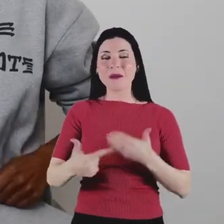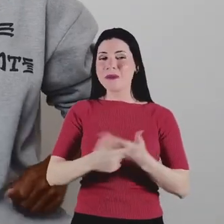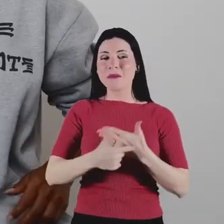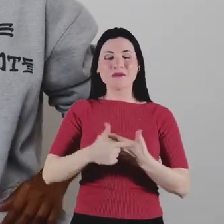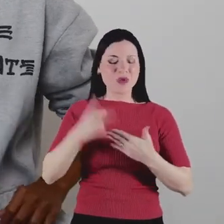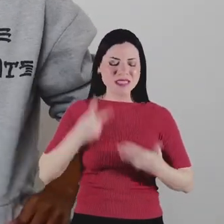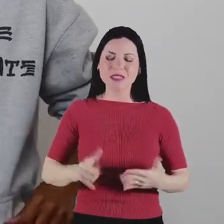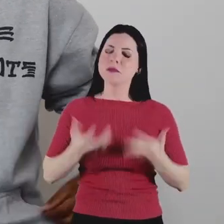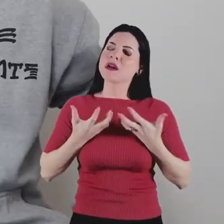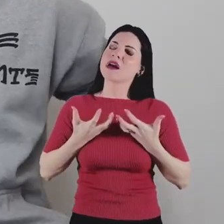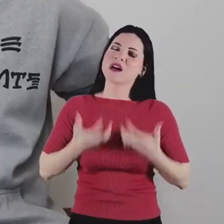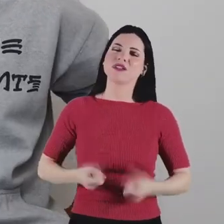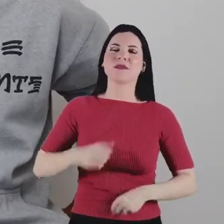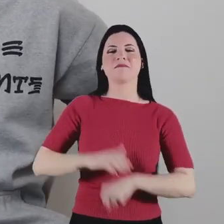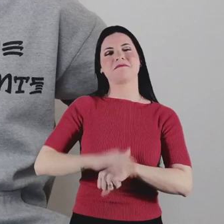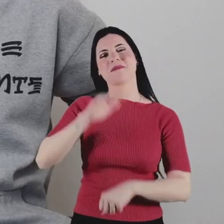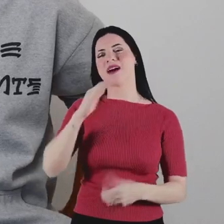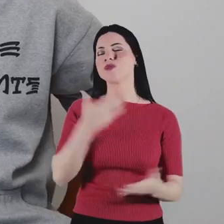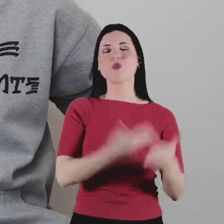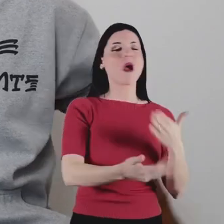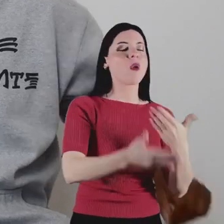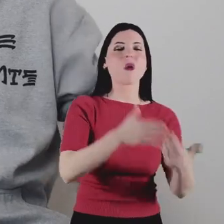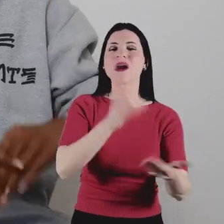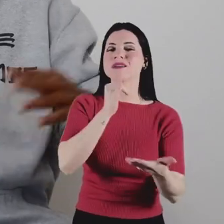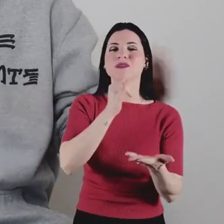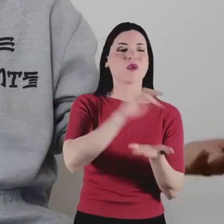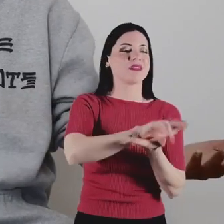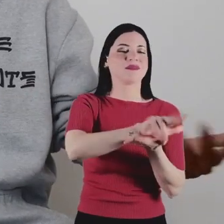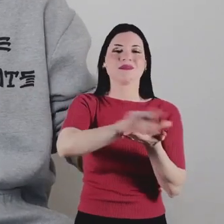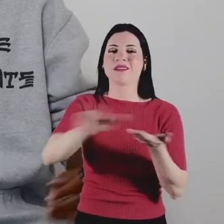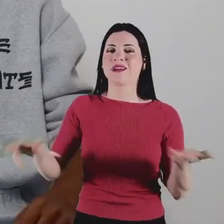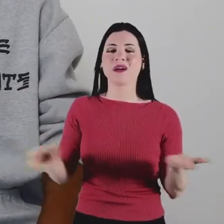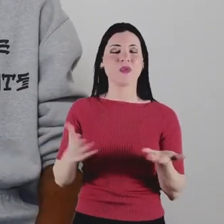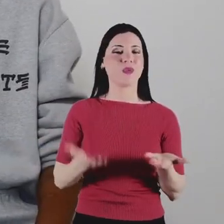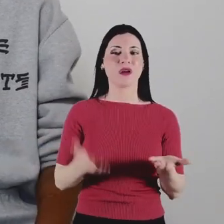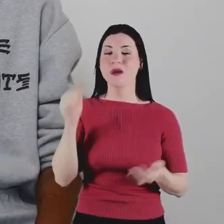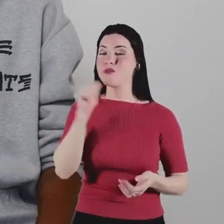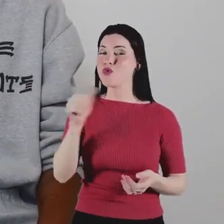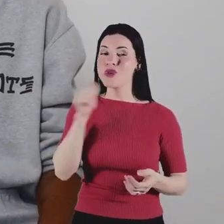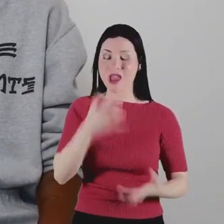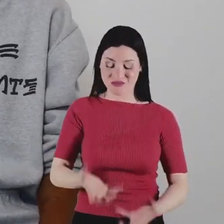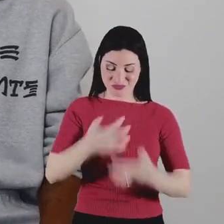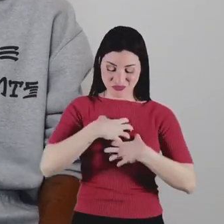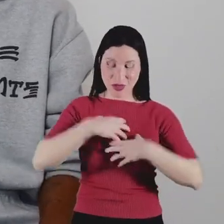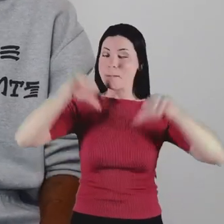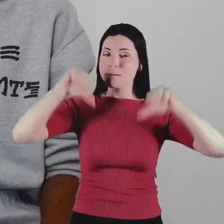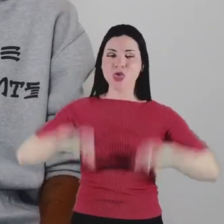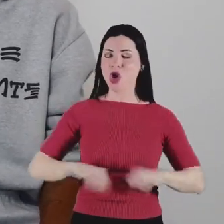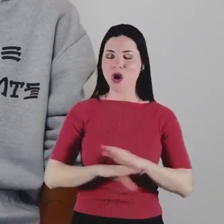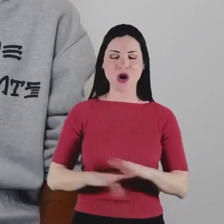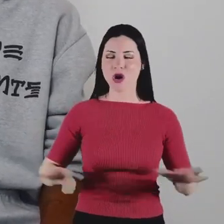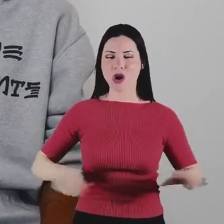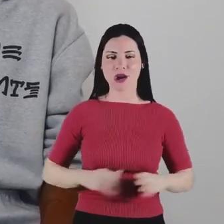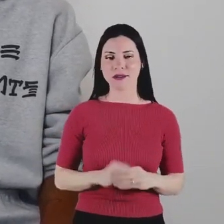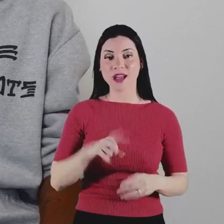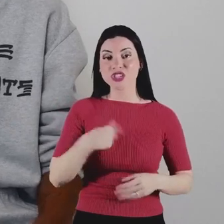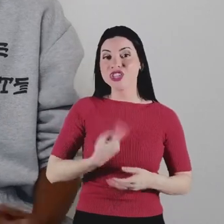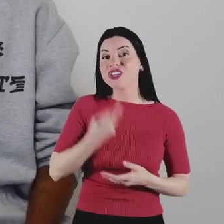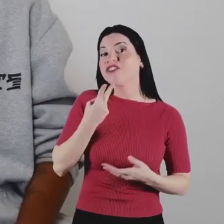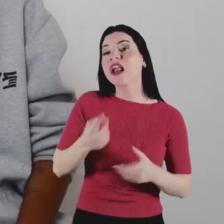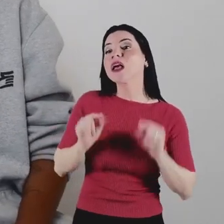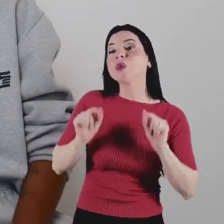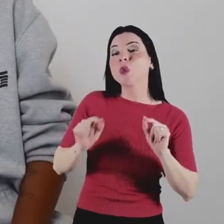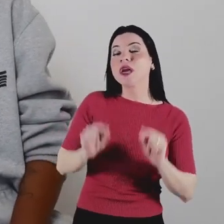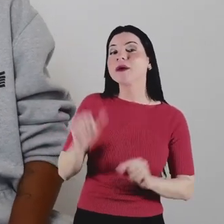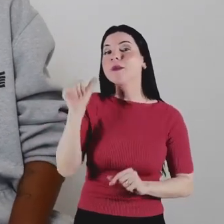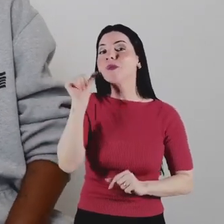sempre mais desgastante, né, gente? É louco, assim, em todas as situações. A situação da mulher é a pior. Aí a gente tá